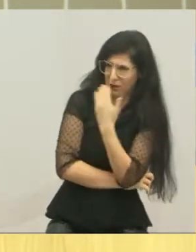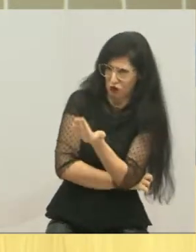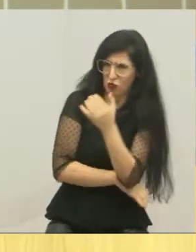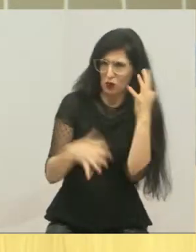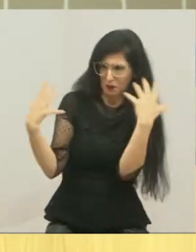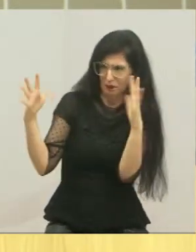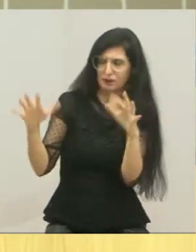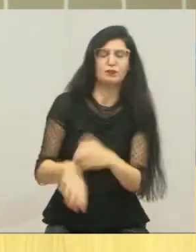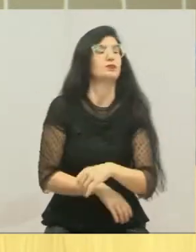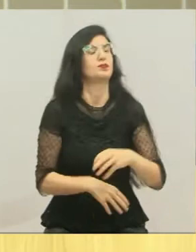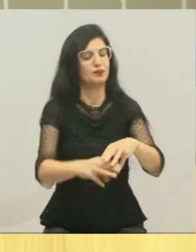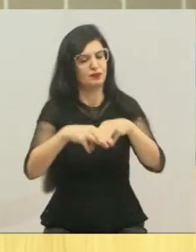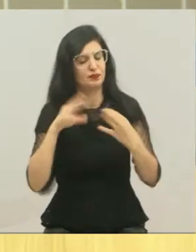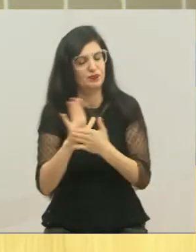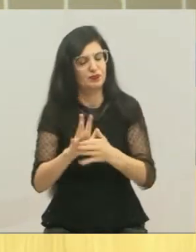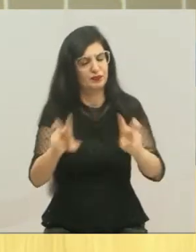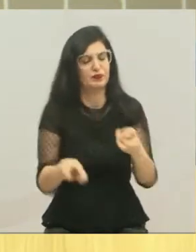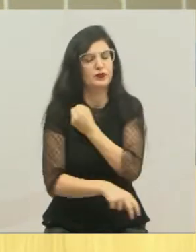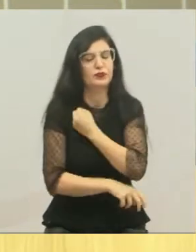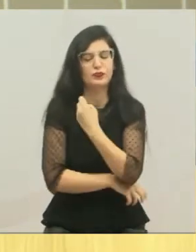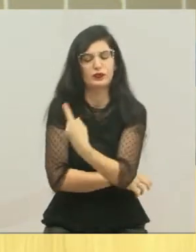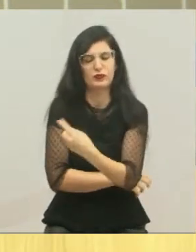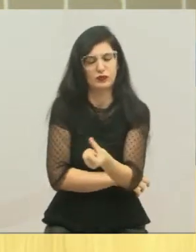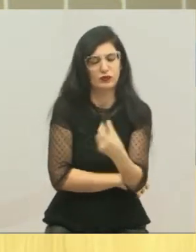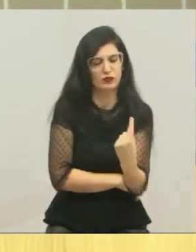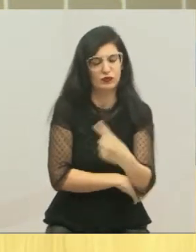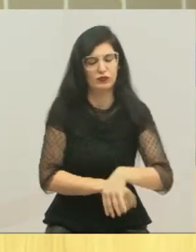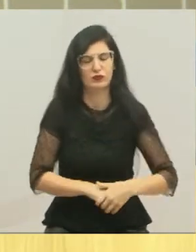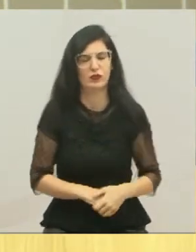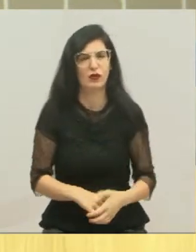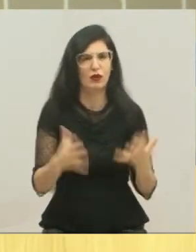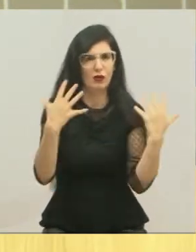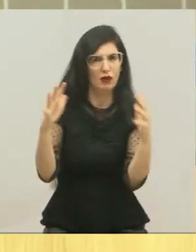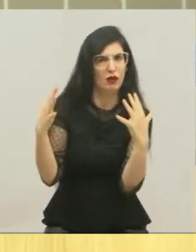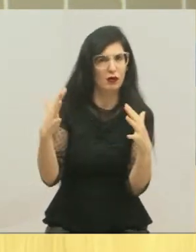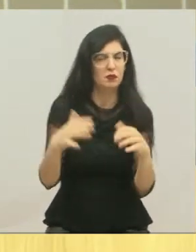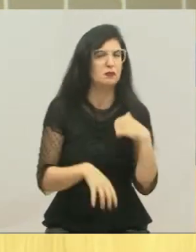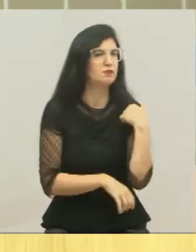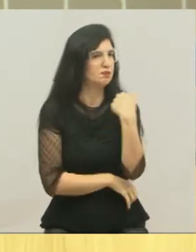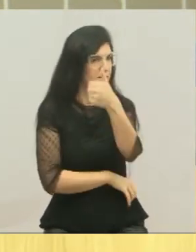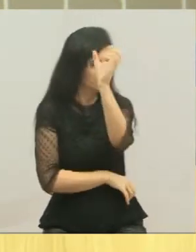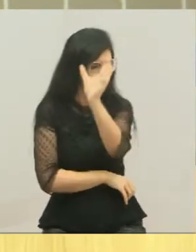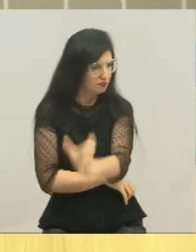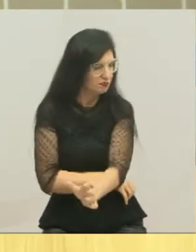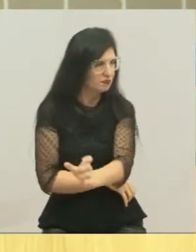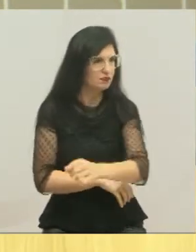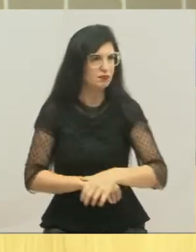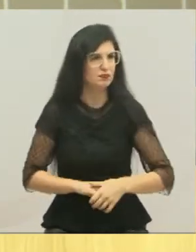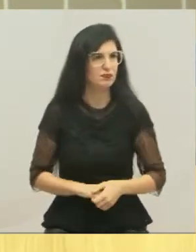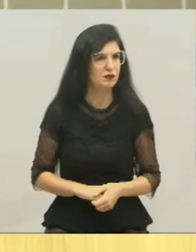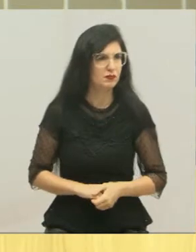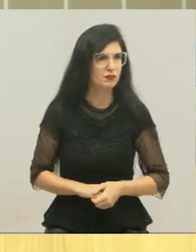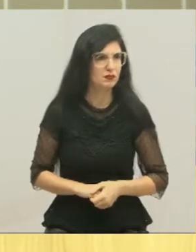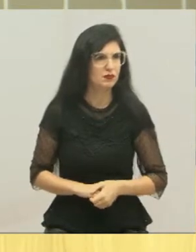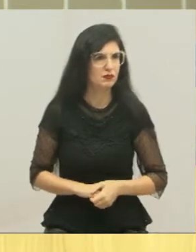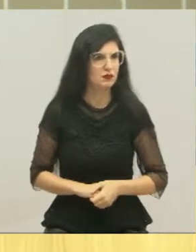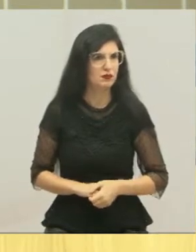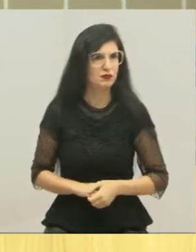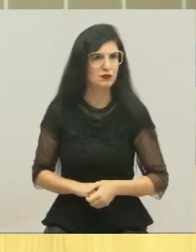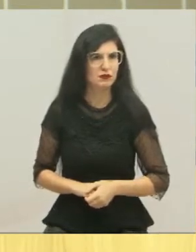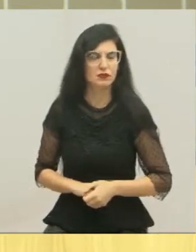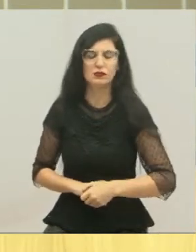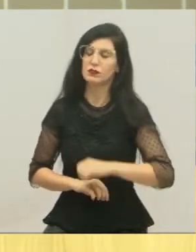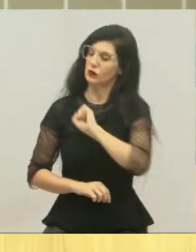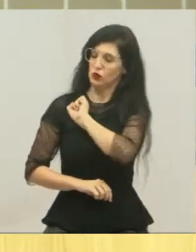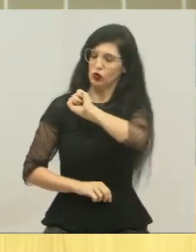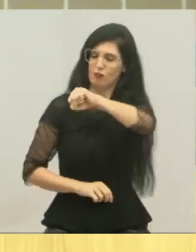Moção número 161. Moção congratulatória à Delegacia de